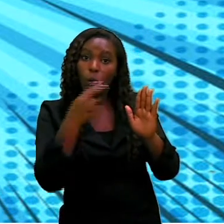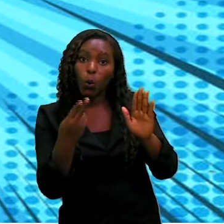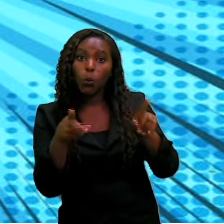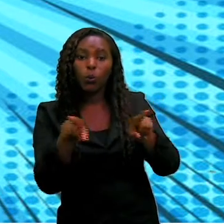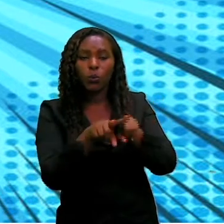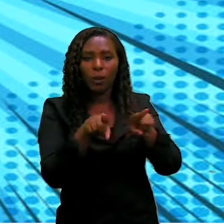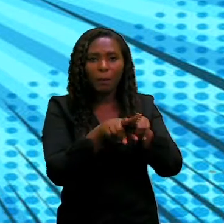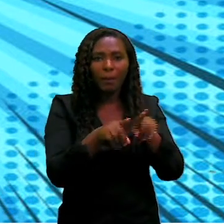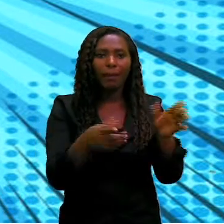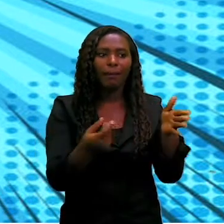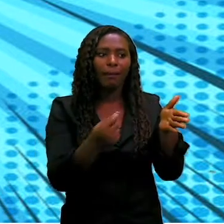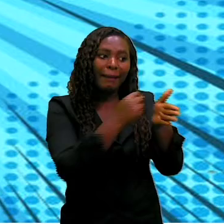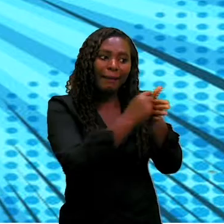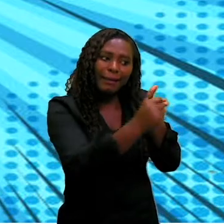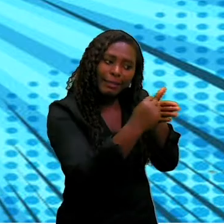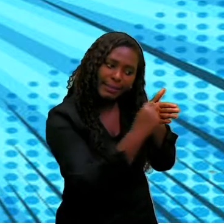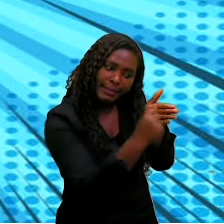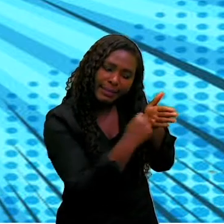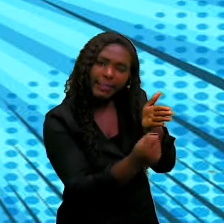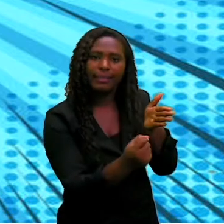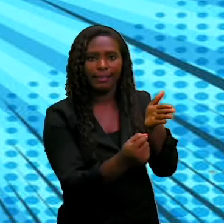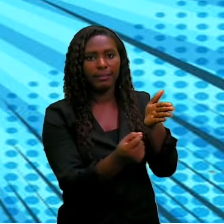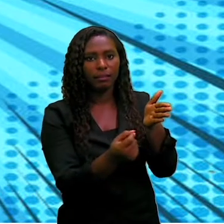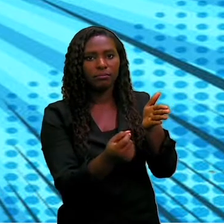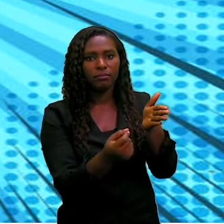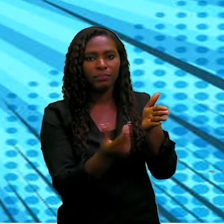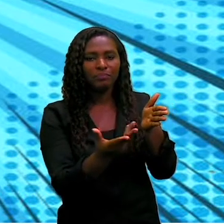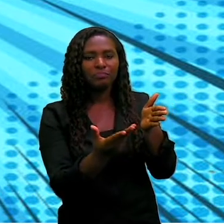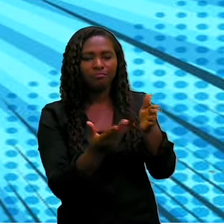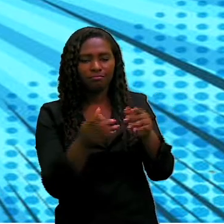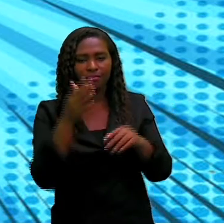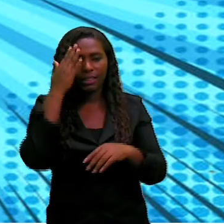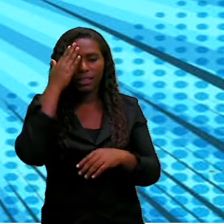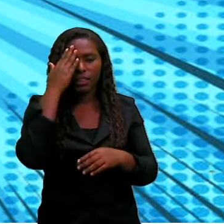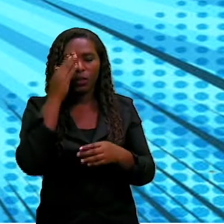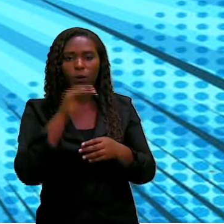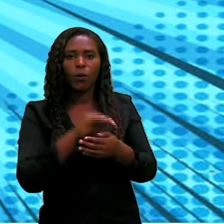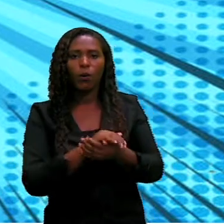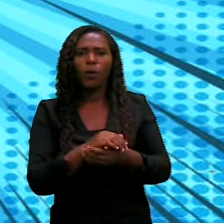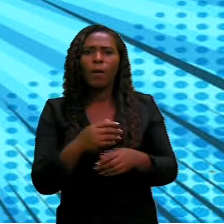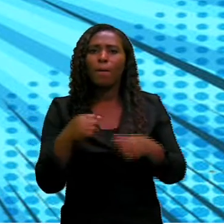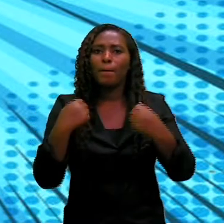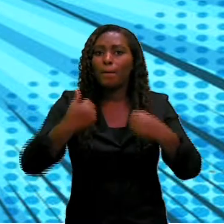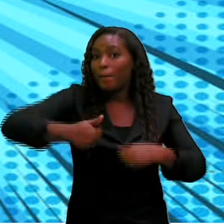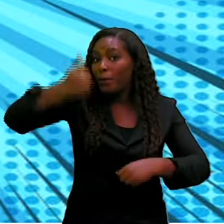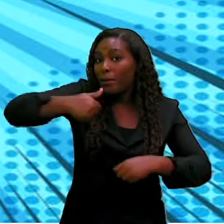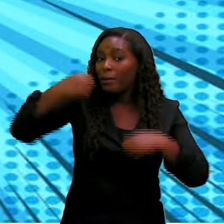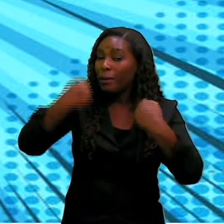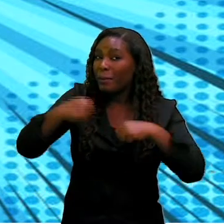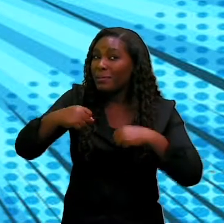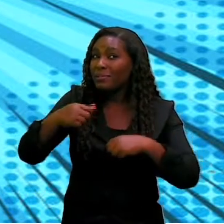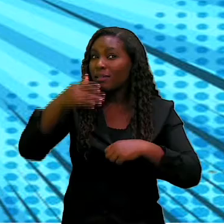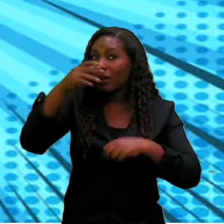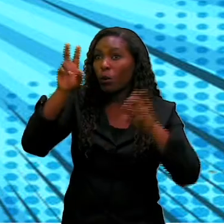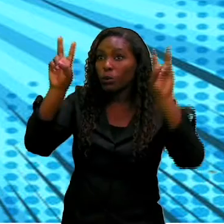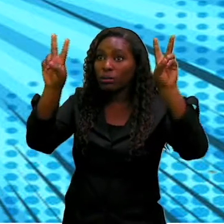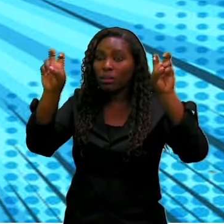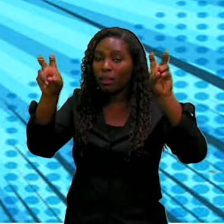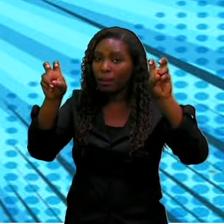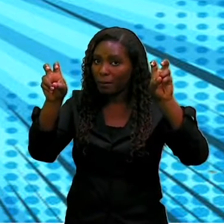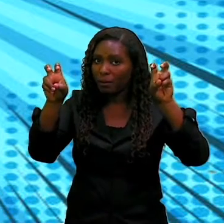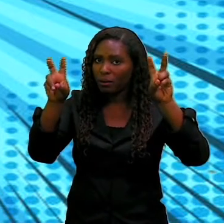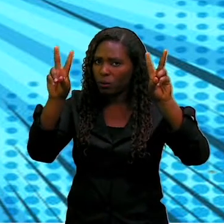quê? Identificar o tema para depois relacioná-lo com os aspectos mais relevantes. É